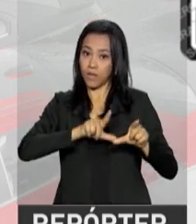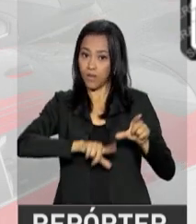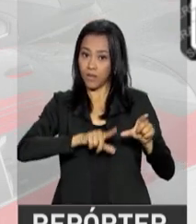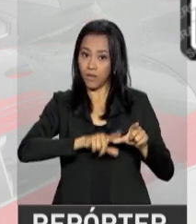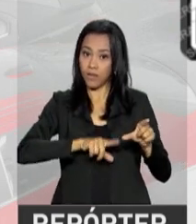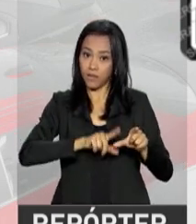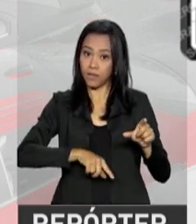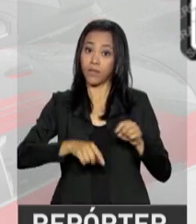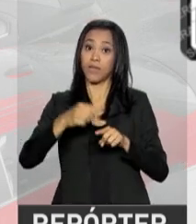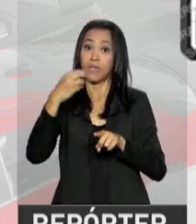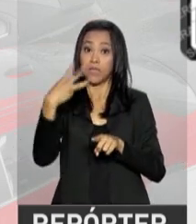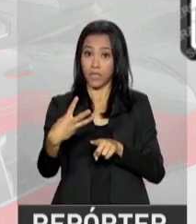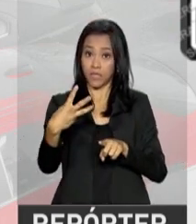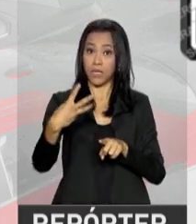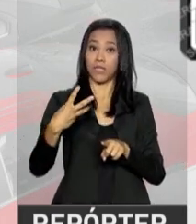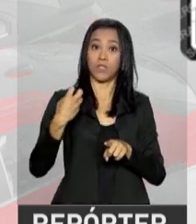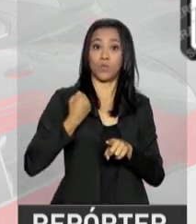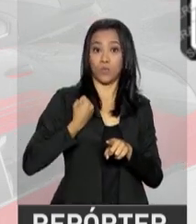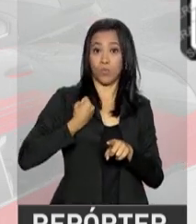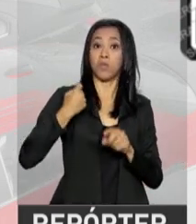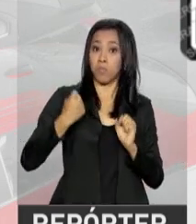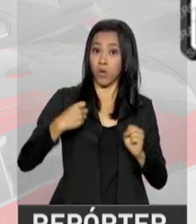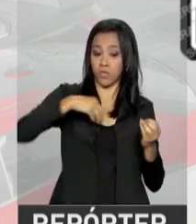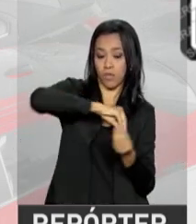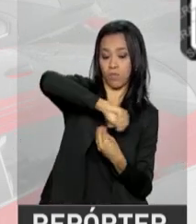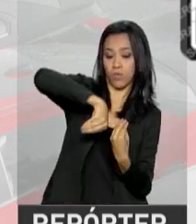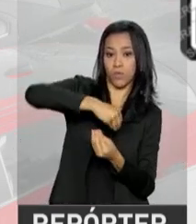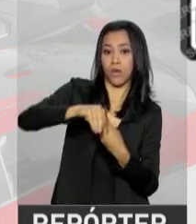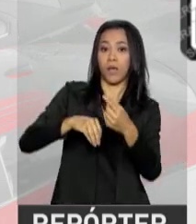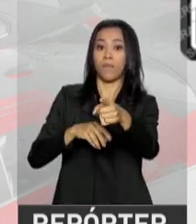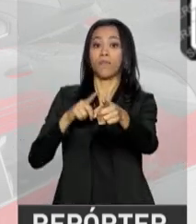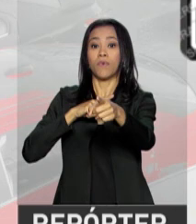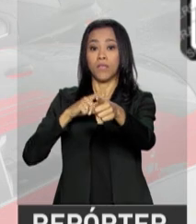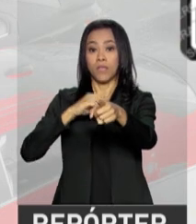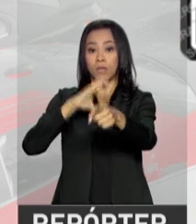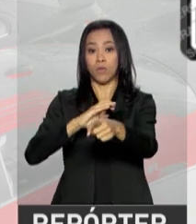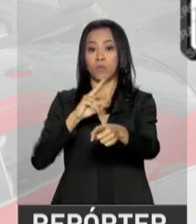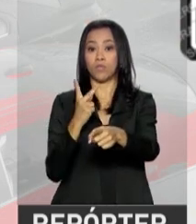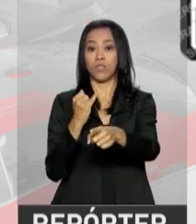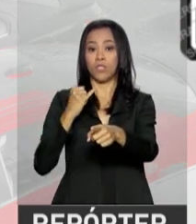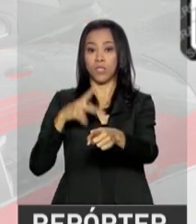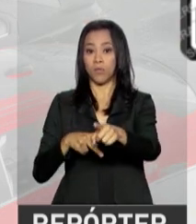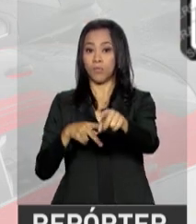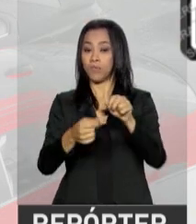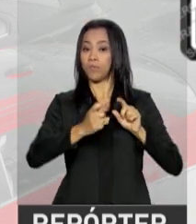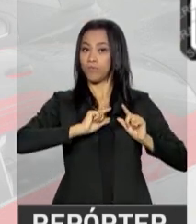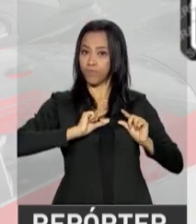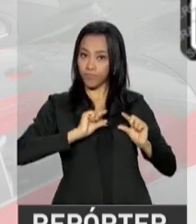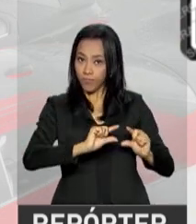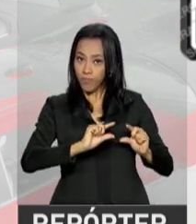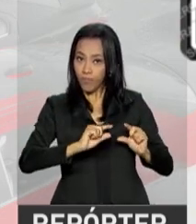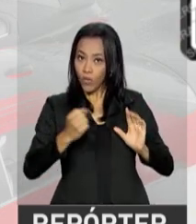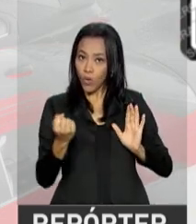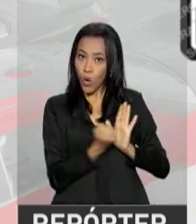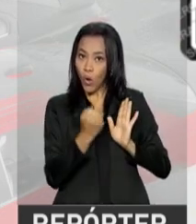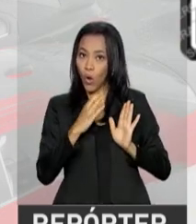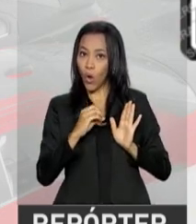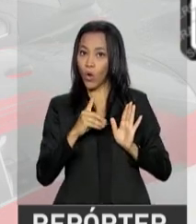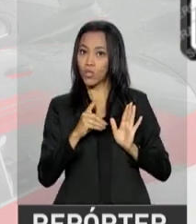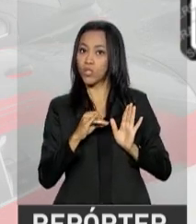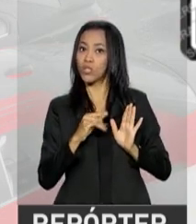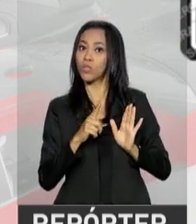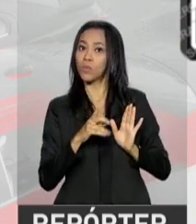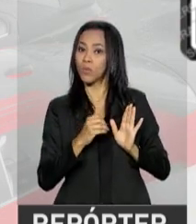embaralhados aleatoriamente a placa também terá um chip e um código de leituras para facilitar a identificação dos